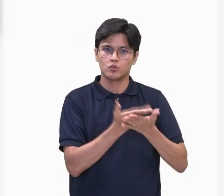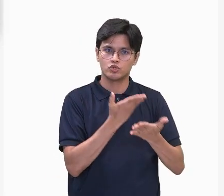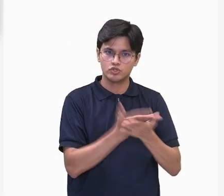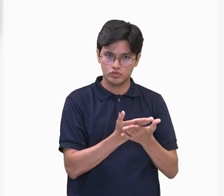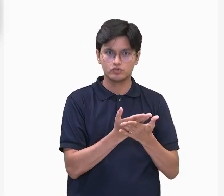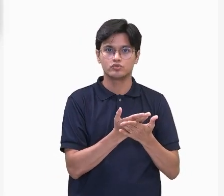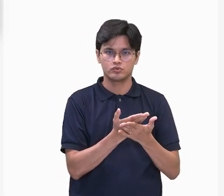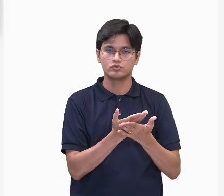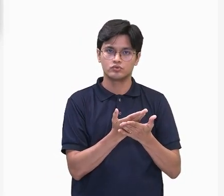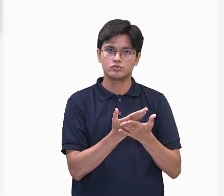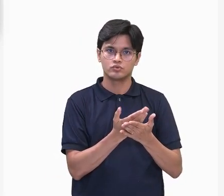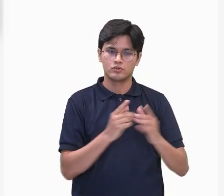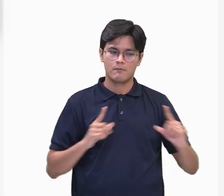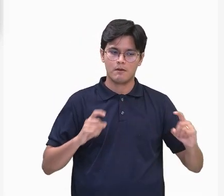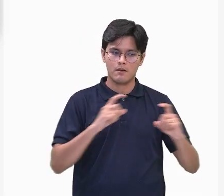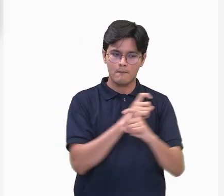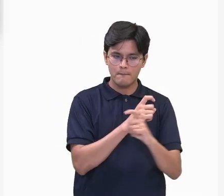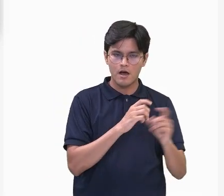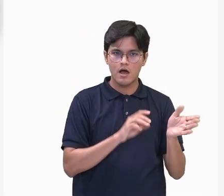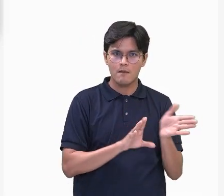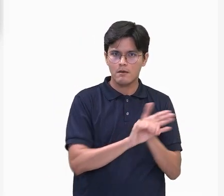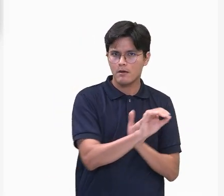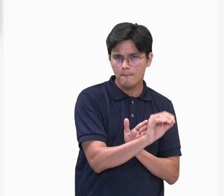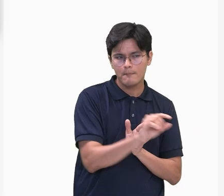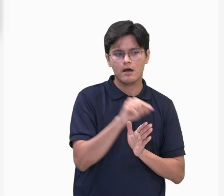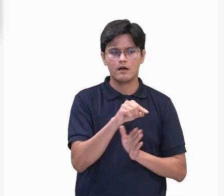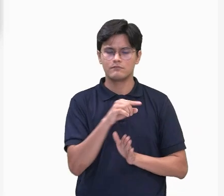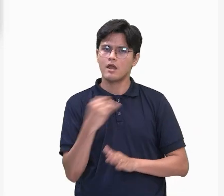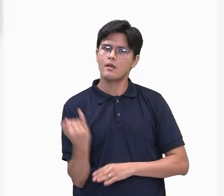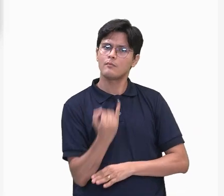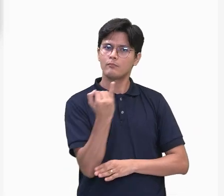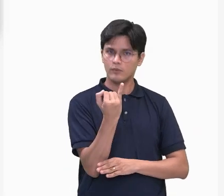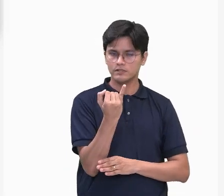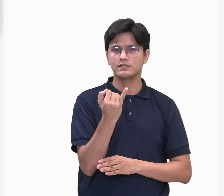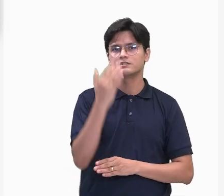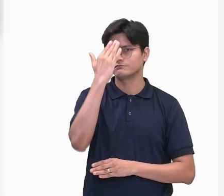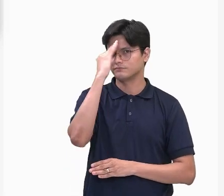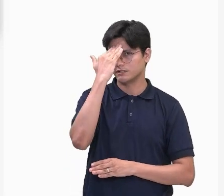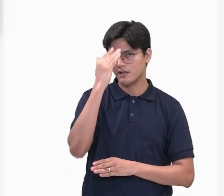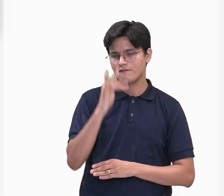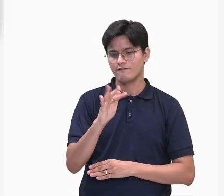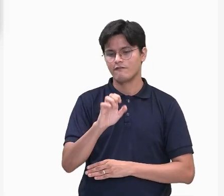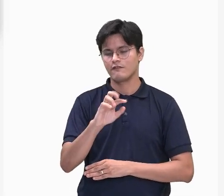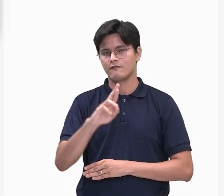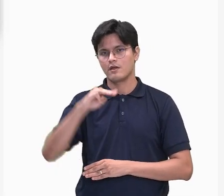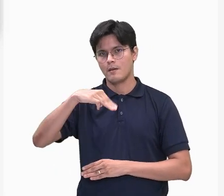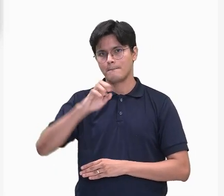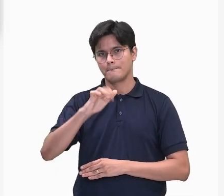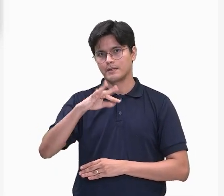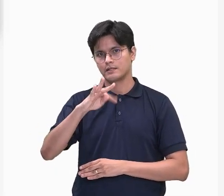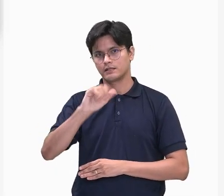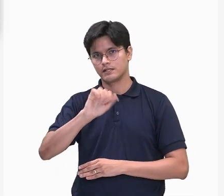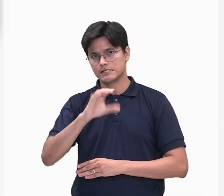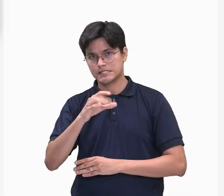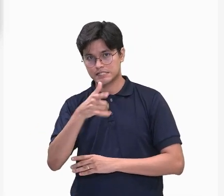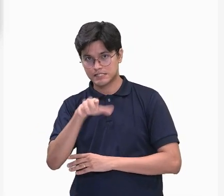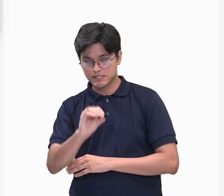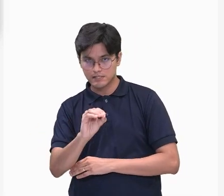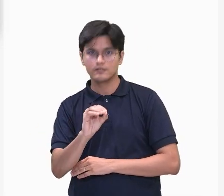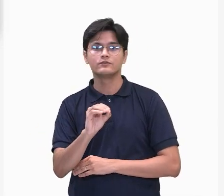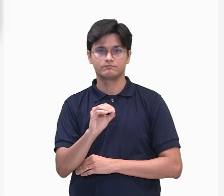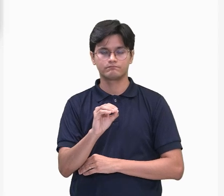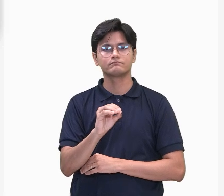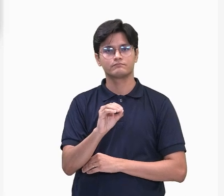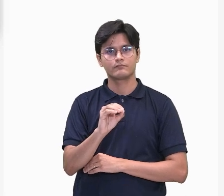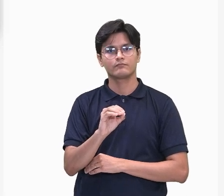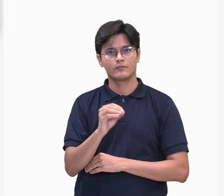processos como a fermentação. E aqui, quando a gente fala de fermentação, a gente fala da produção, né, de alguns